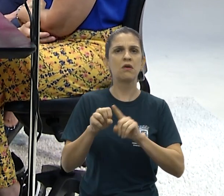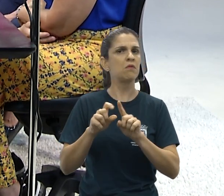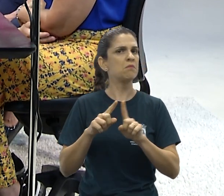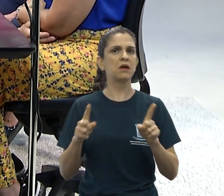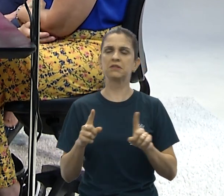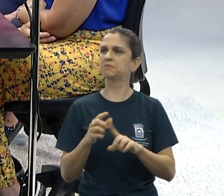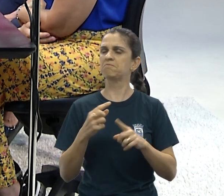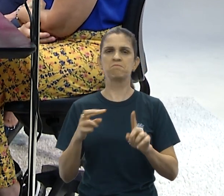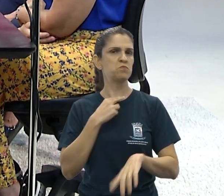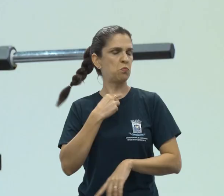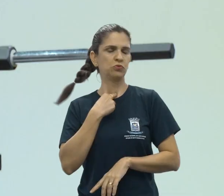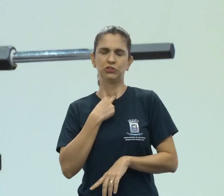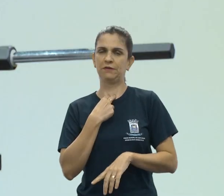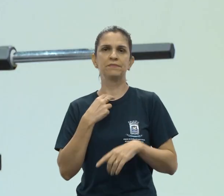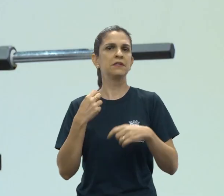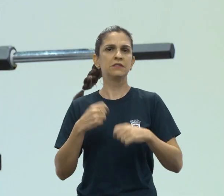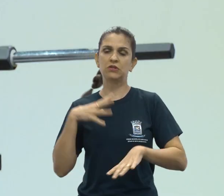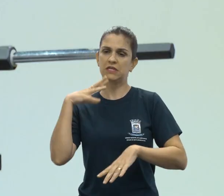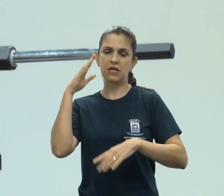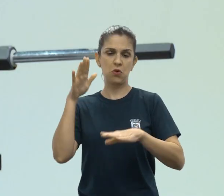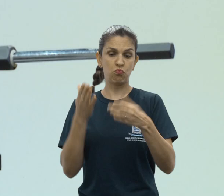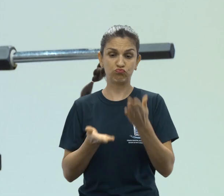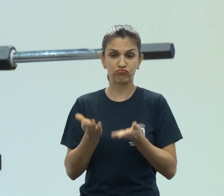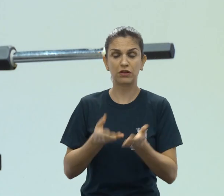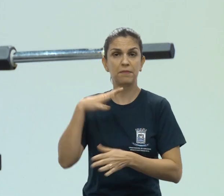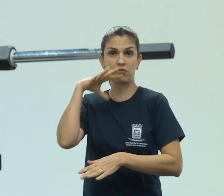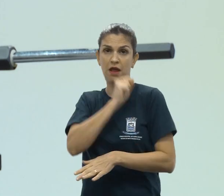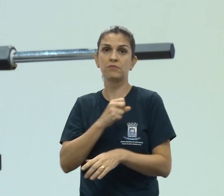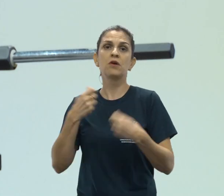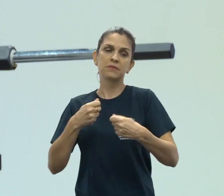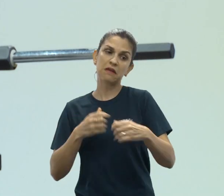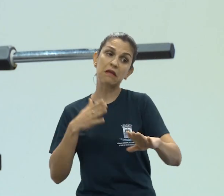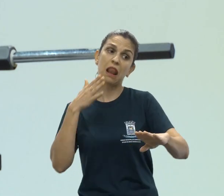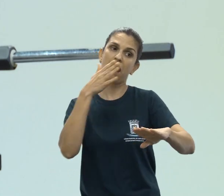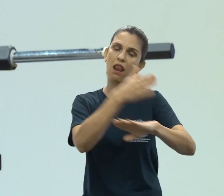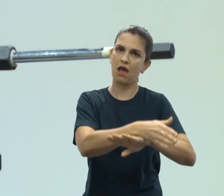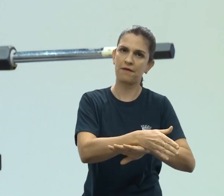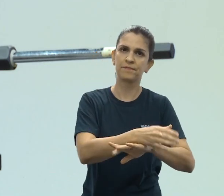fazer o tratamento rápido, eu teria que fazer no HU, porque o aparelho